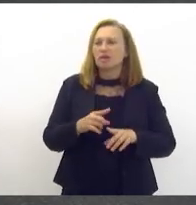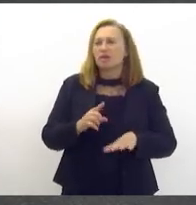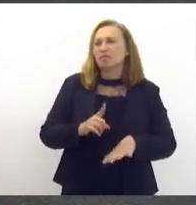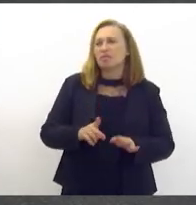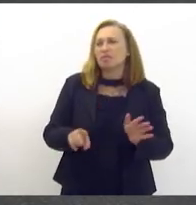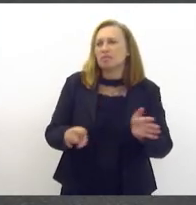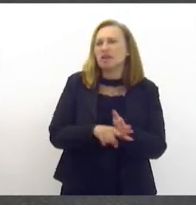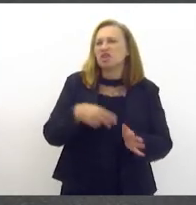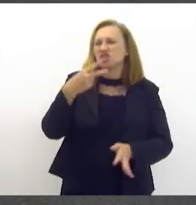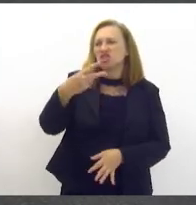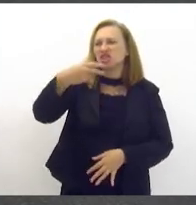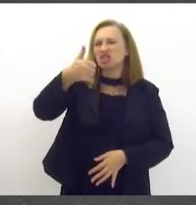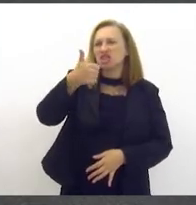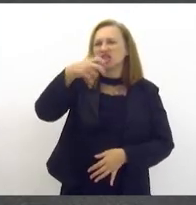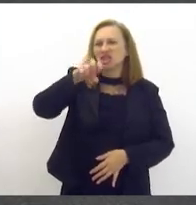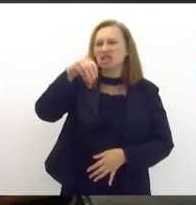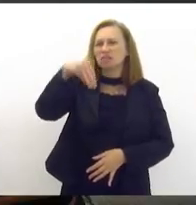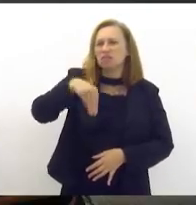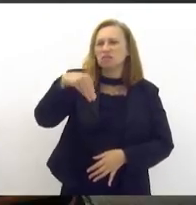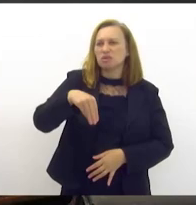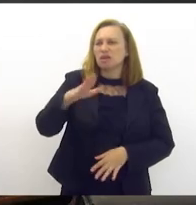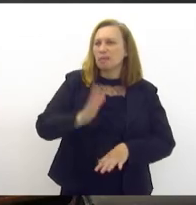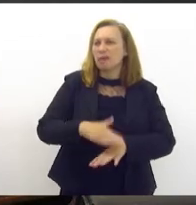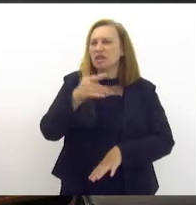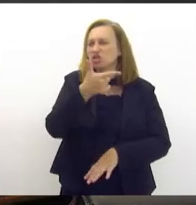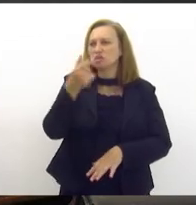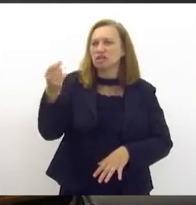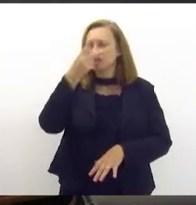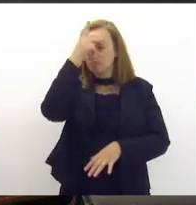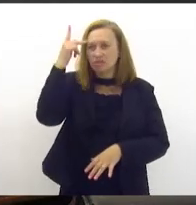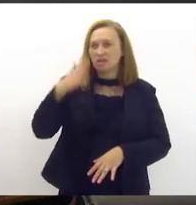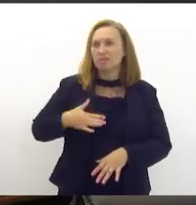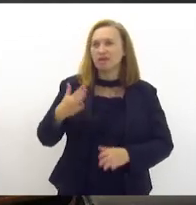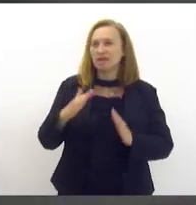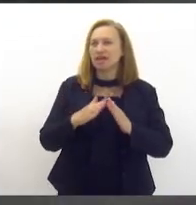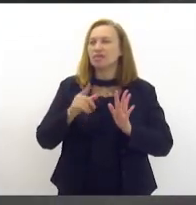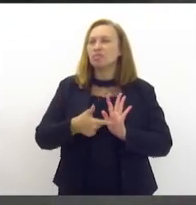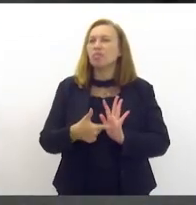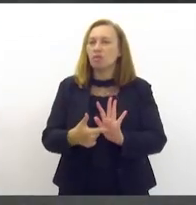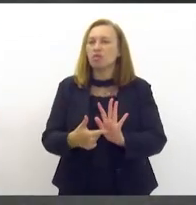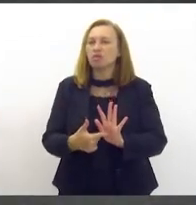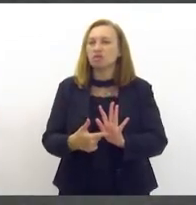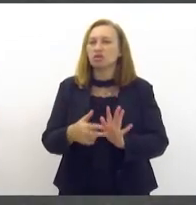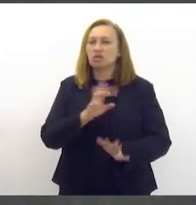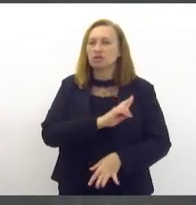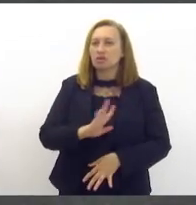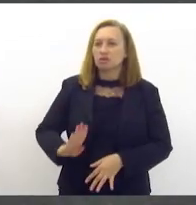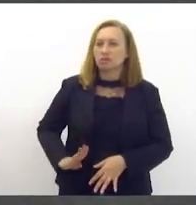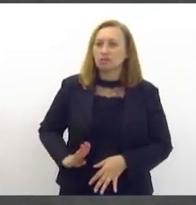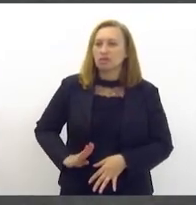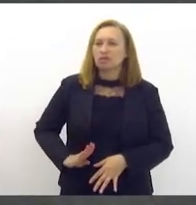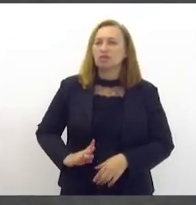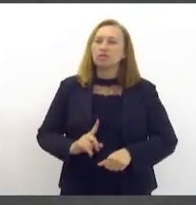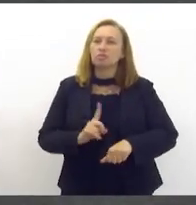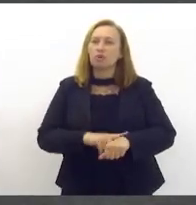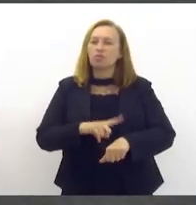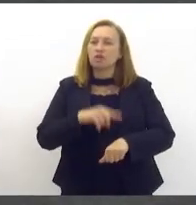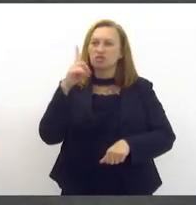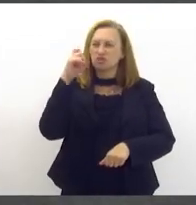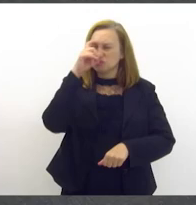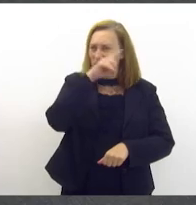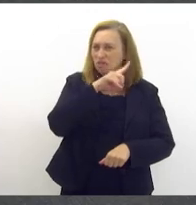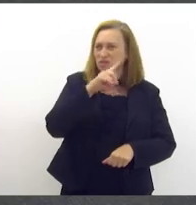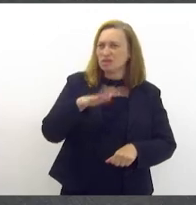para mais de 200 pessoas na minha casa. Então mostra o Barcelar, que a gente está vivendo um momento muito ruim na área de